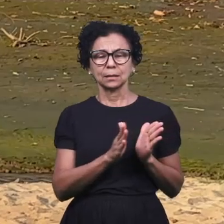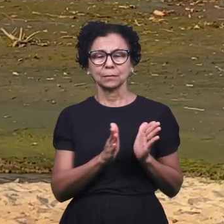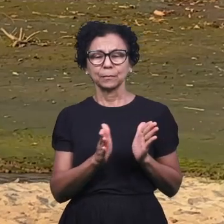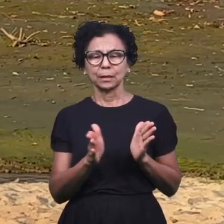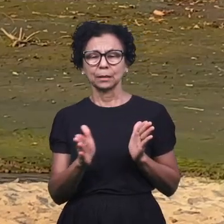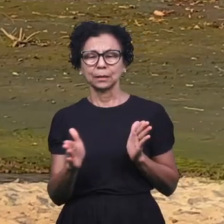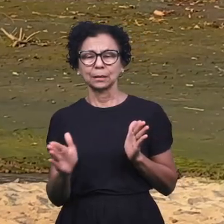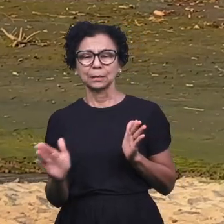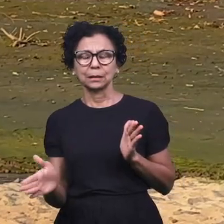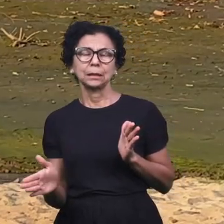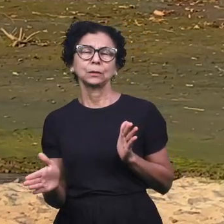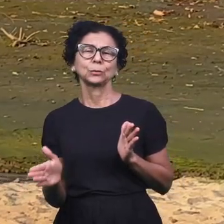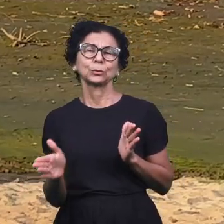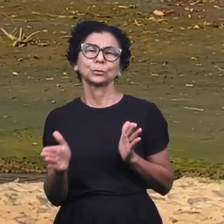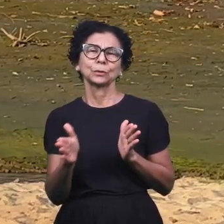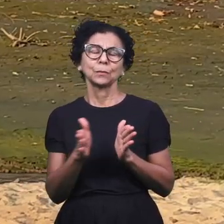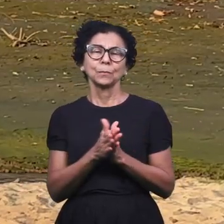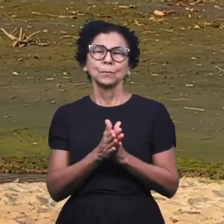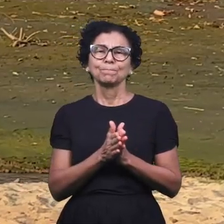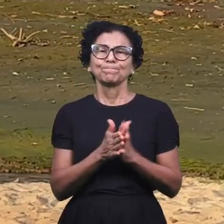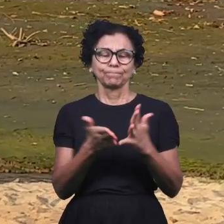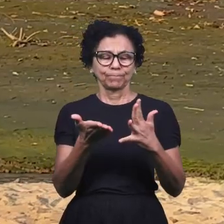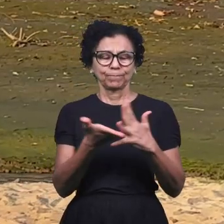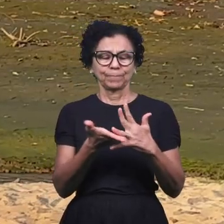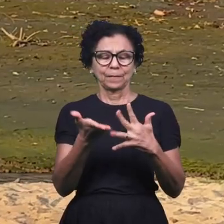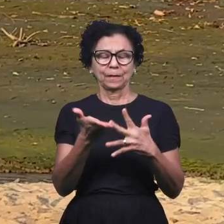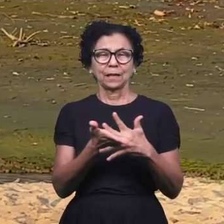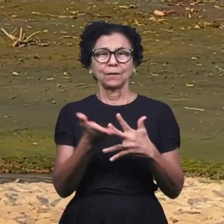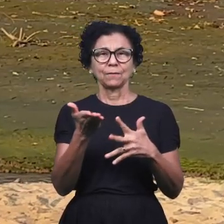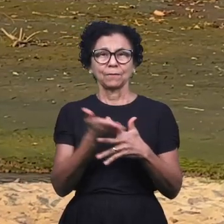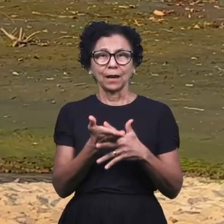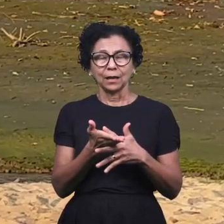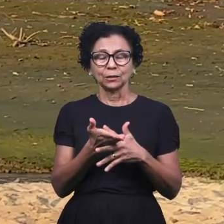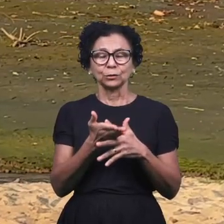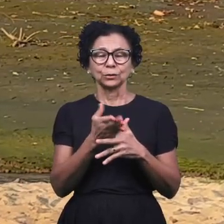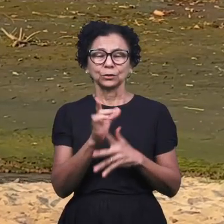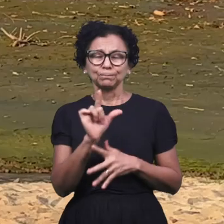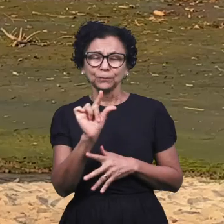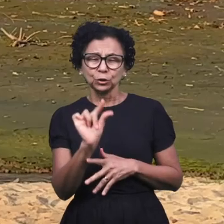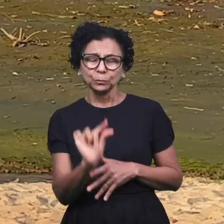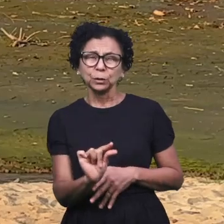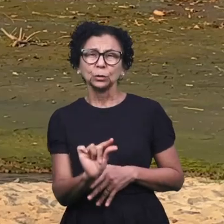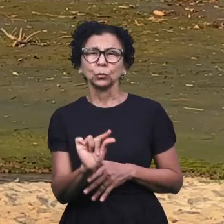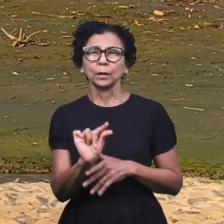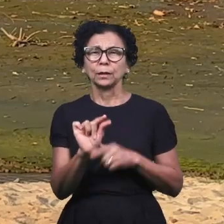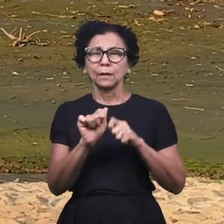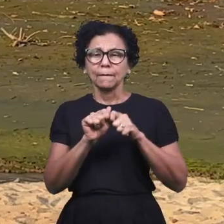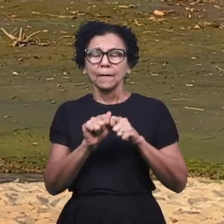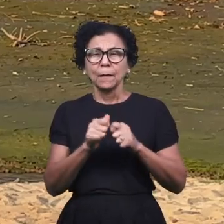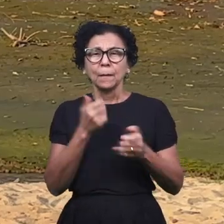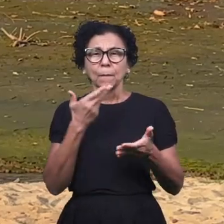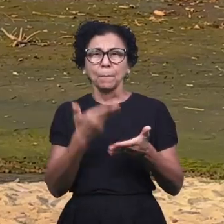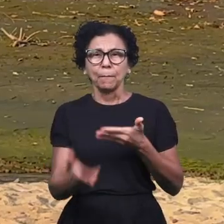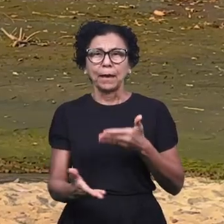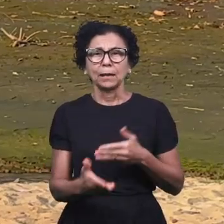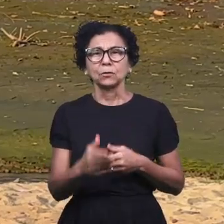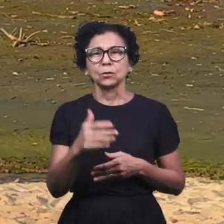eles estão se tornando muito curtos. Essa é a grande verdade. A gente tem uma vazante de 14